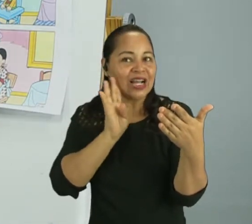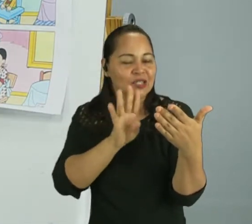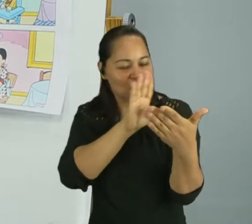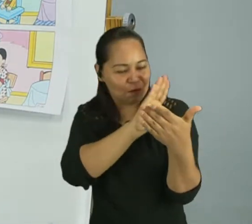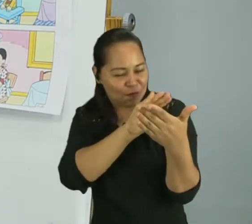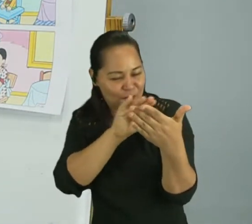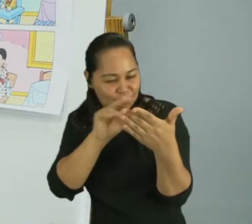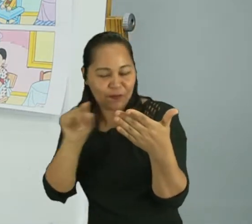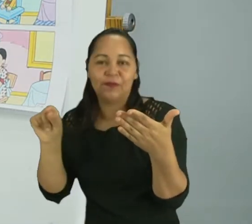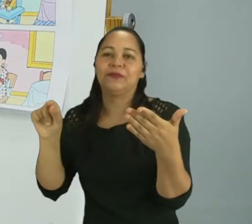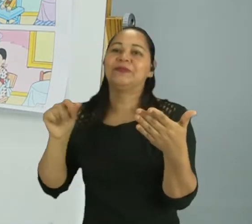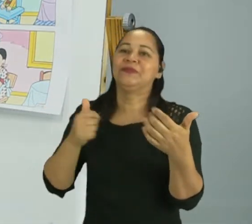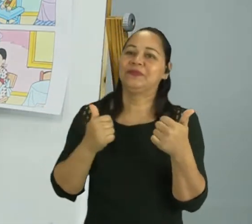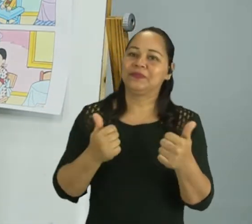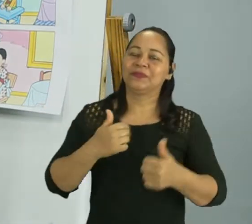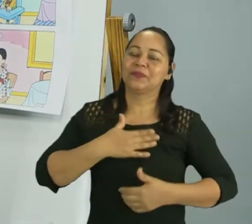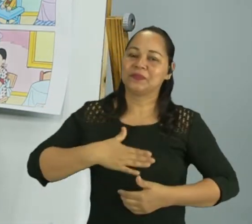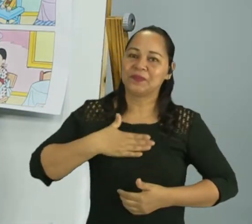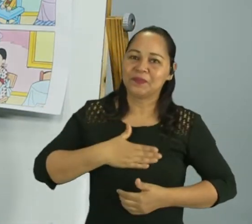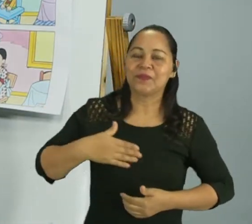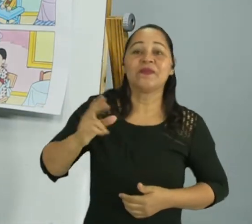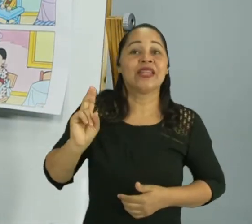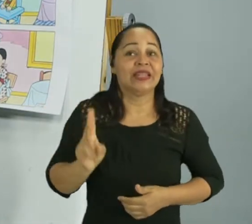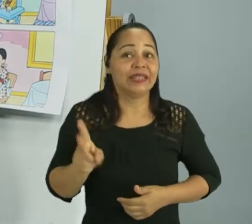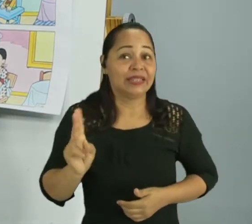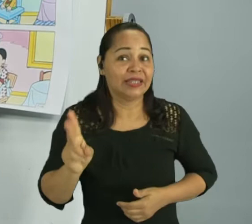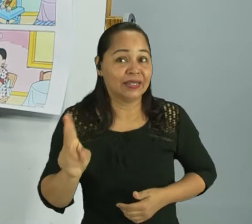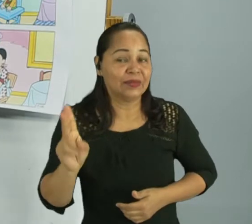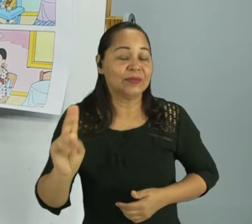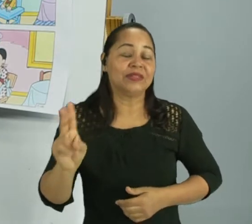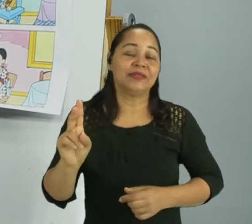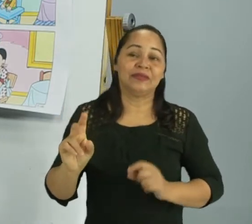começando a ler agora, né? Começando a pegar gosto. E